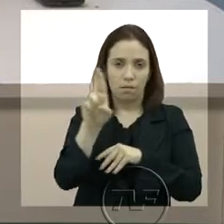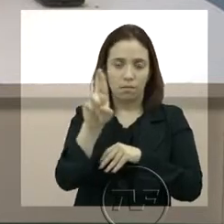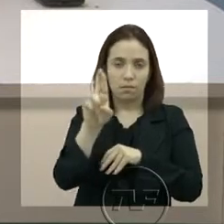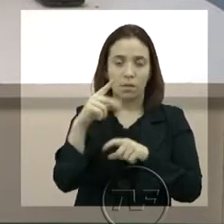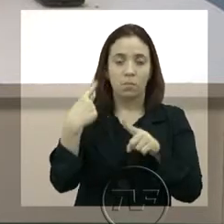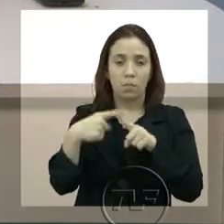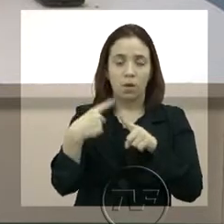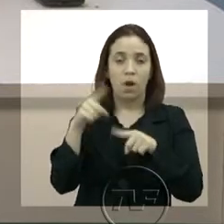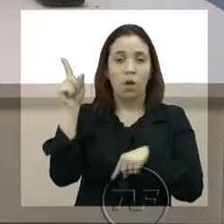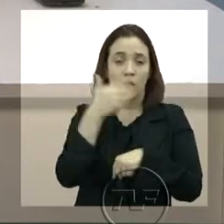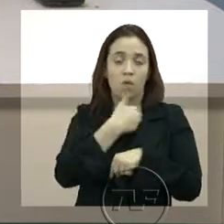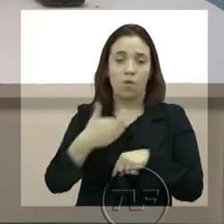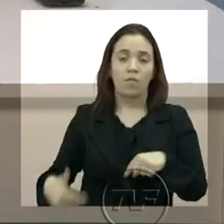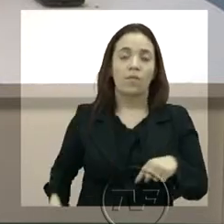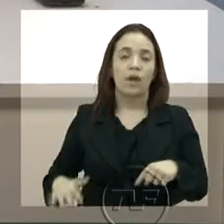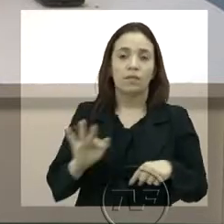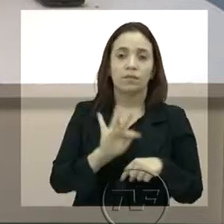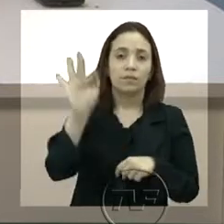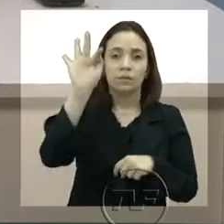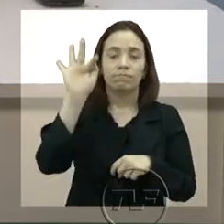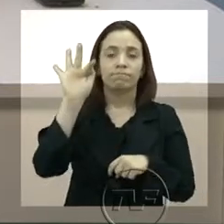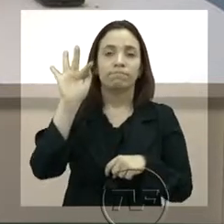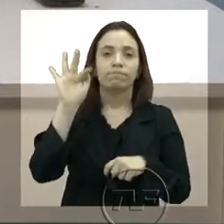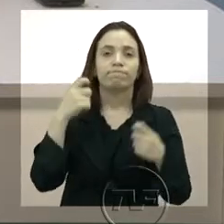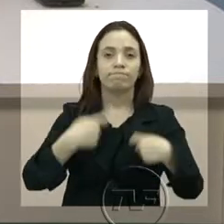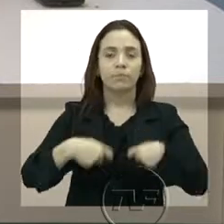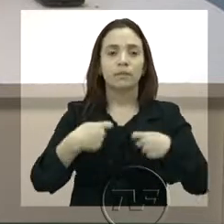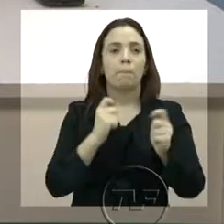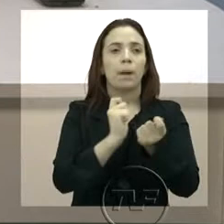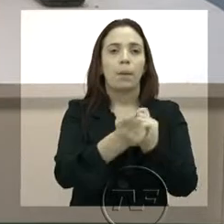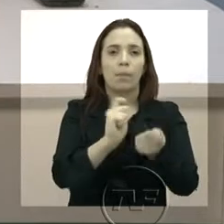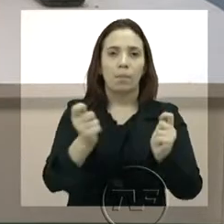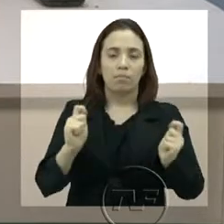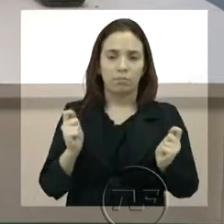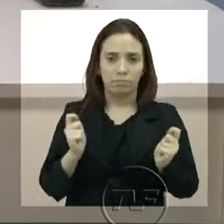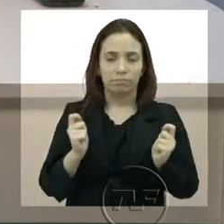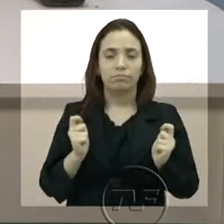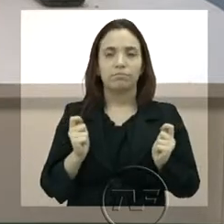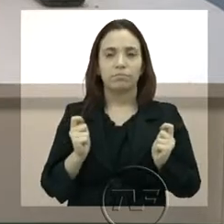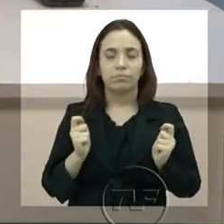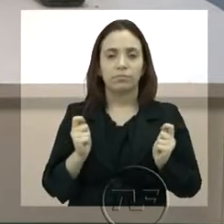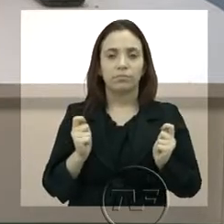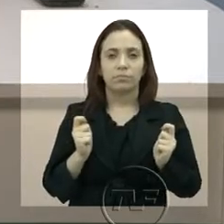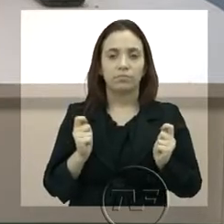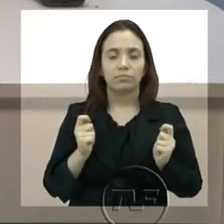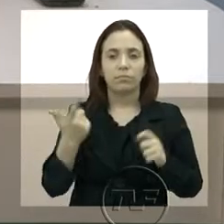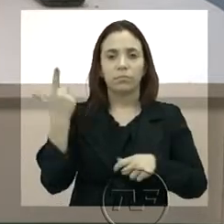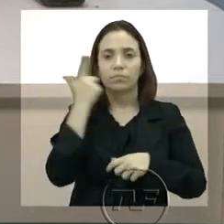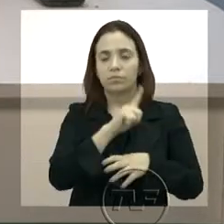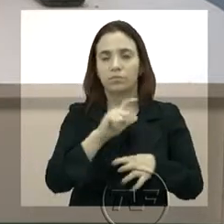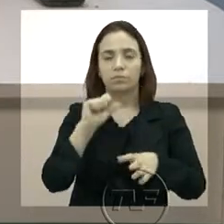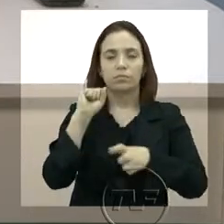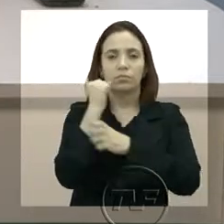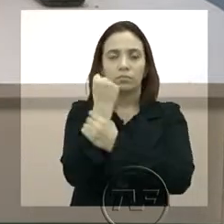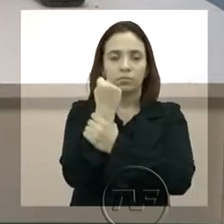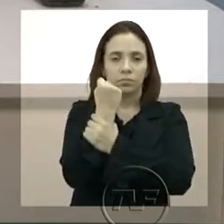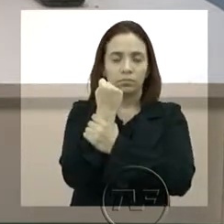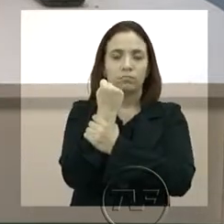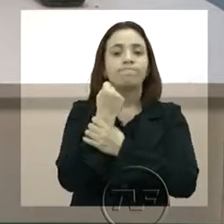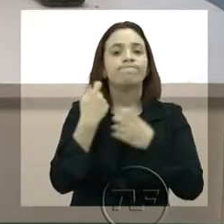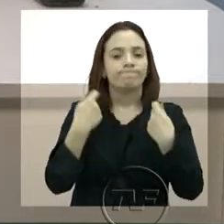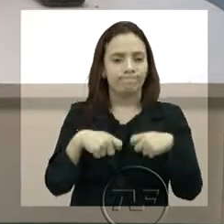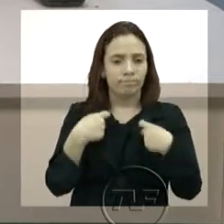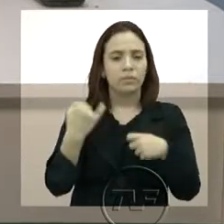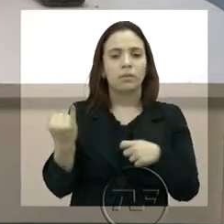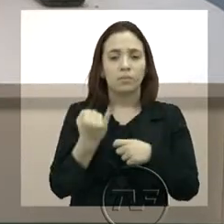o governo possa estar com as contas em dia e garantir tanto, olha, muito